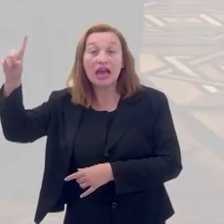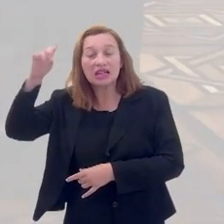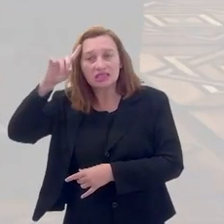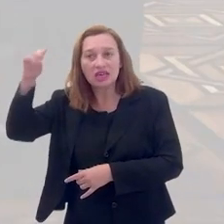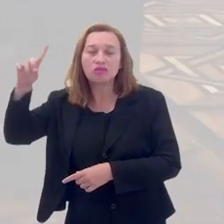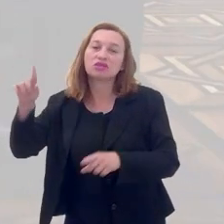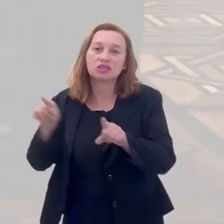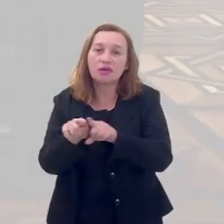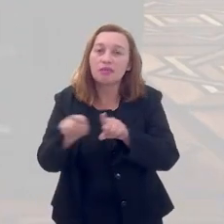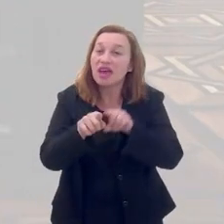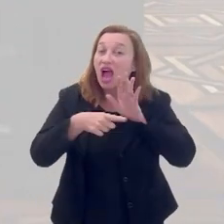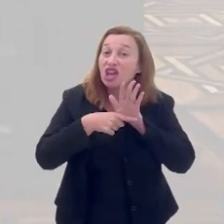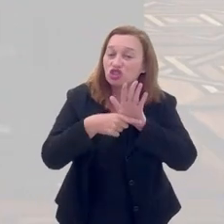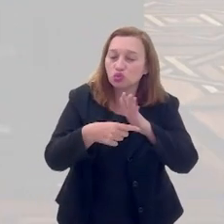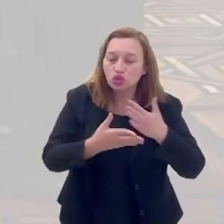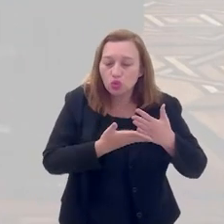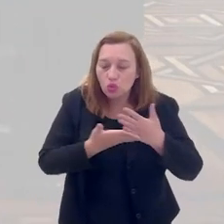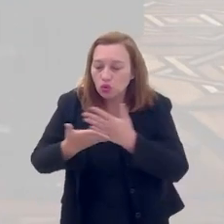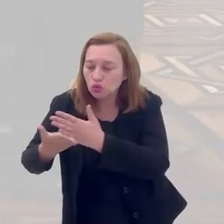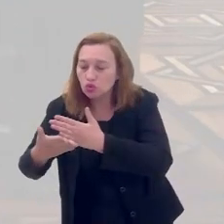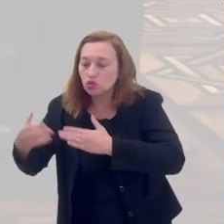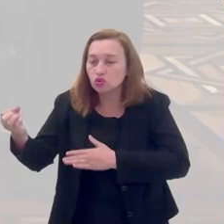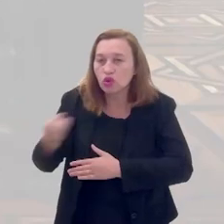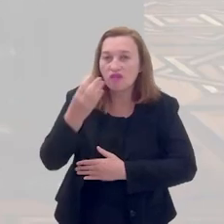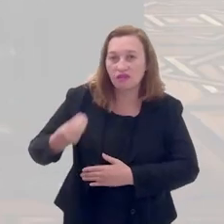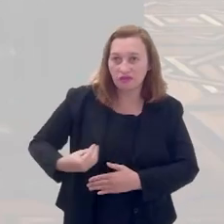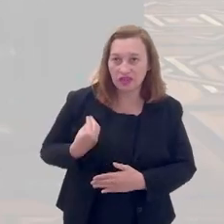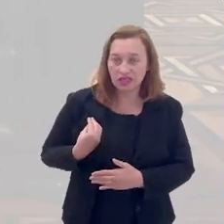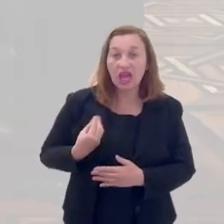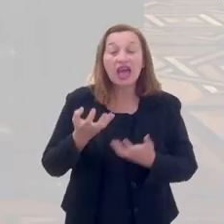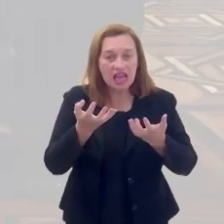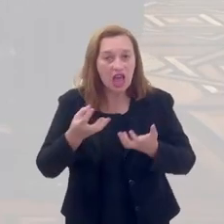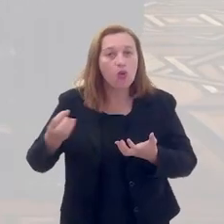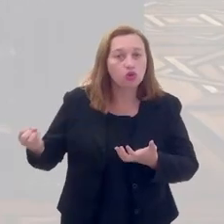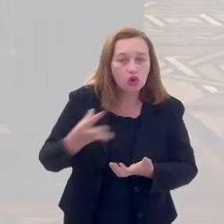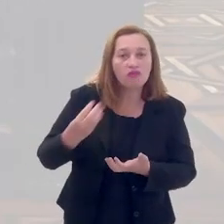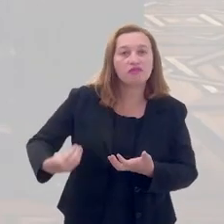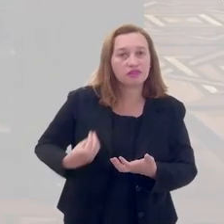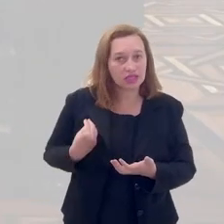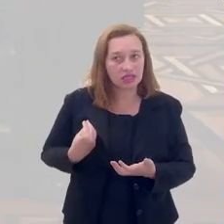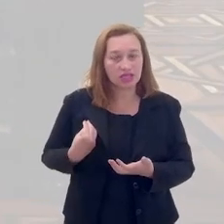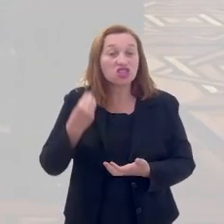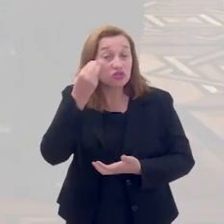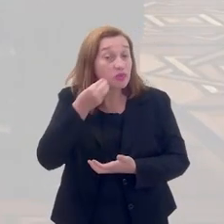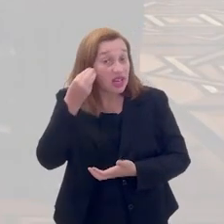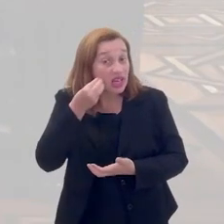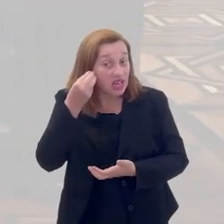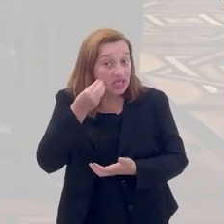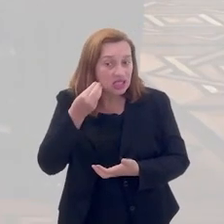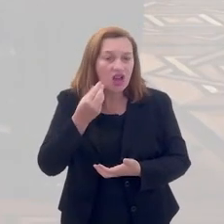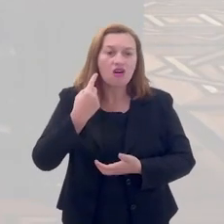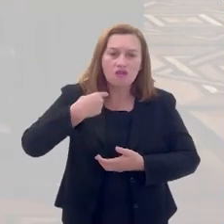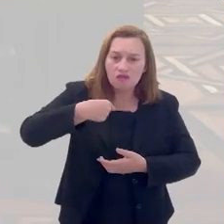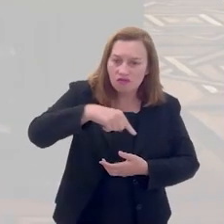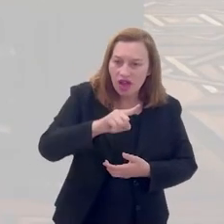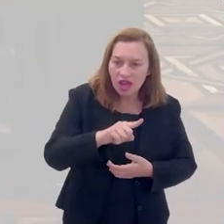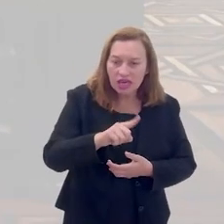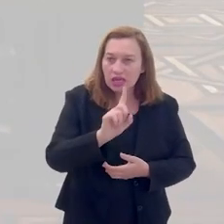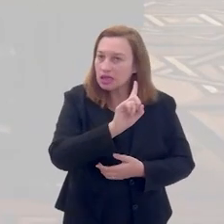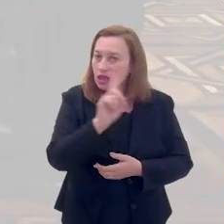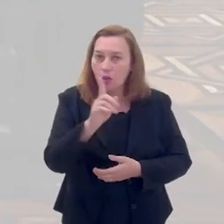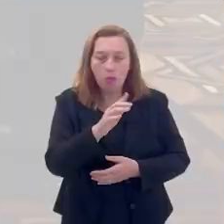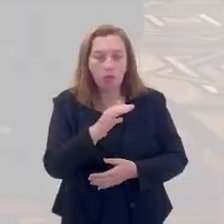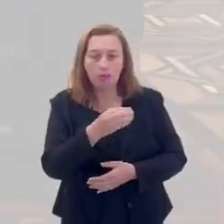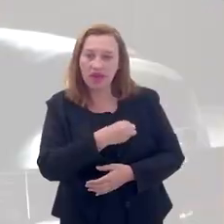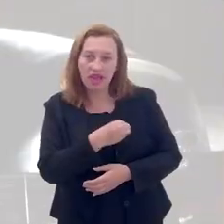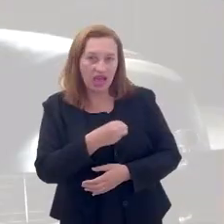nos ajuda e nos conduz a uma vida nova sim quer uma vida nova ele te convida a vivenciar vai não peques mais ele te convida